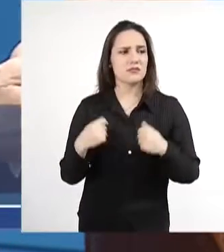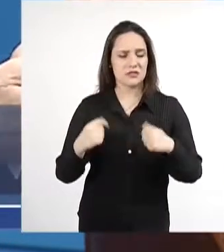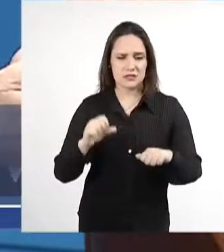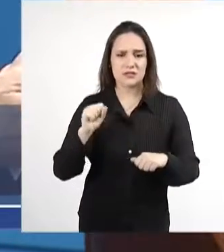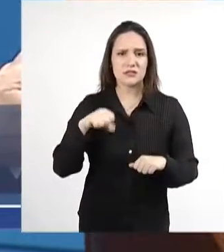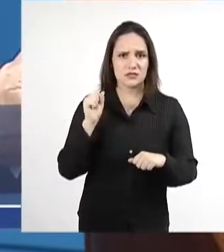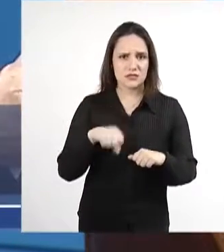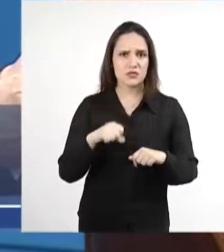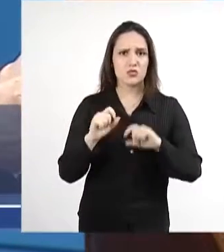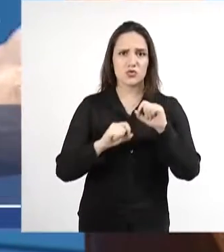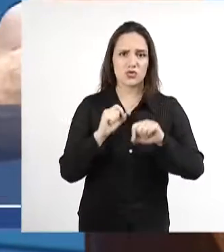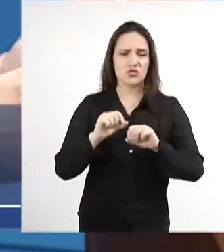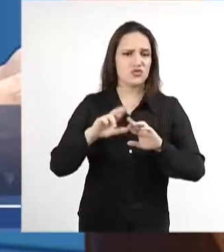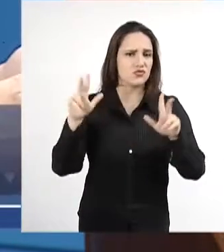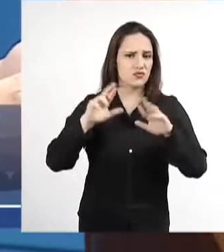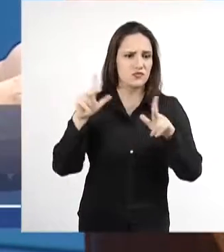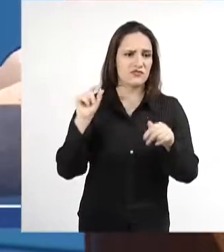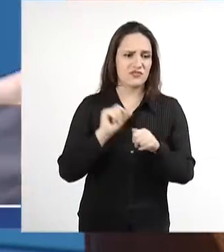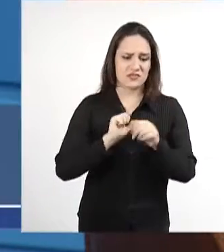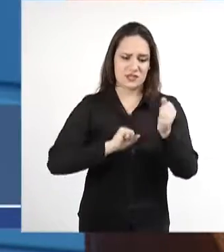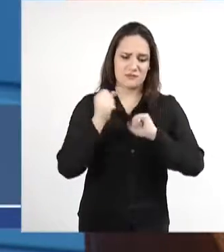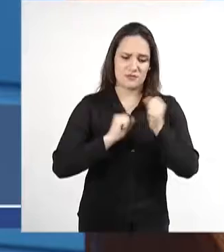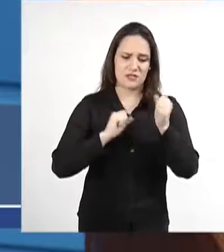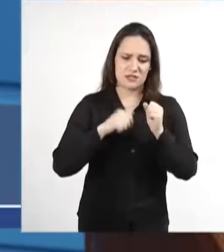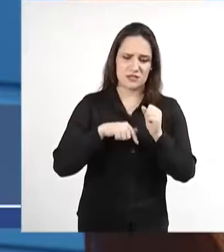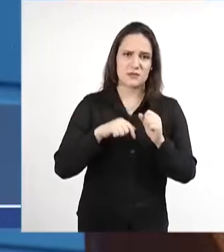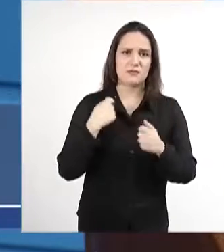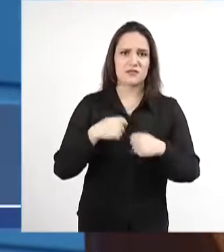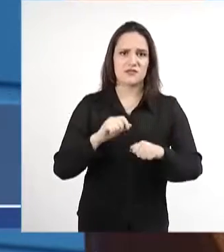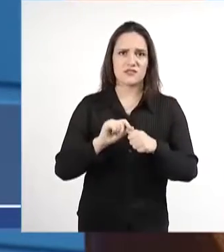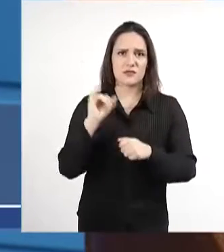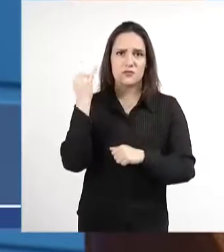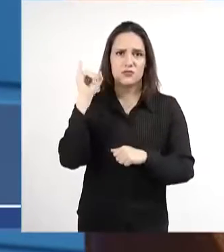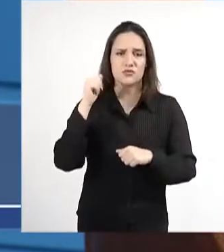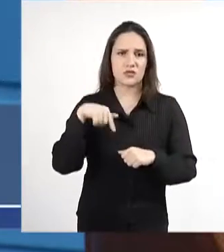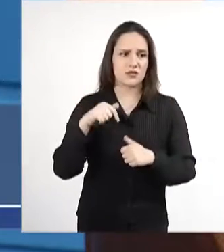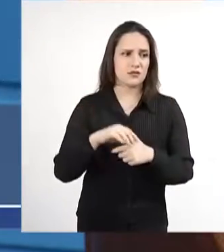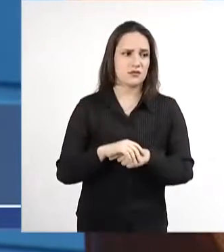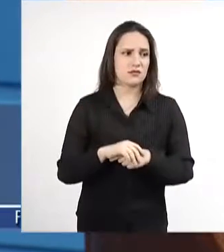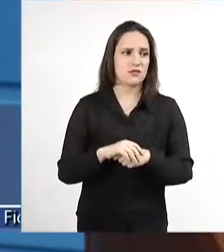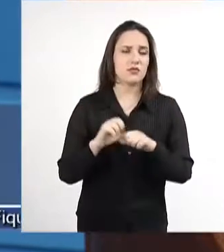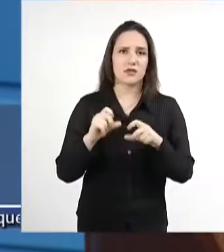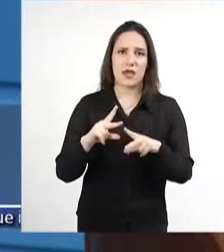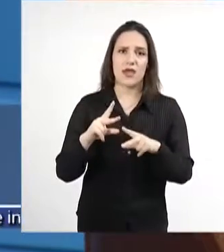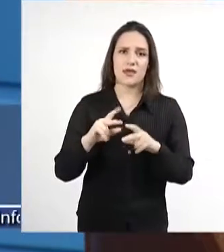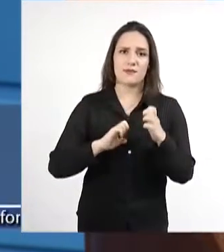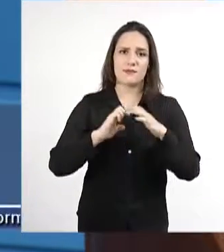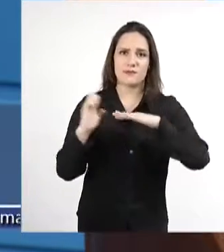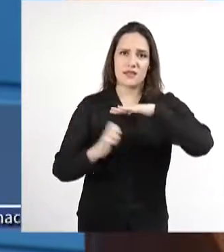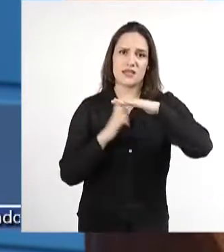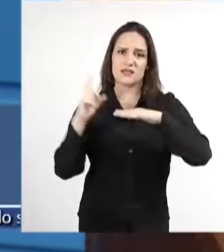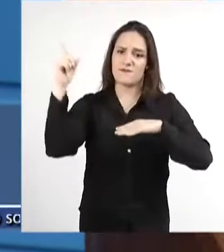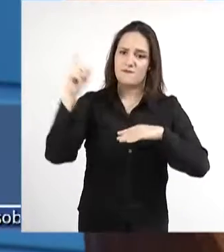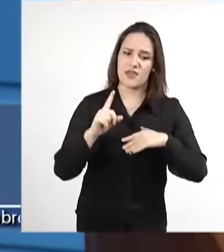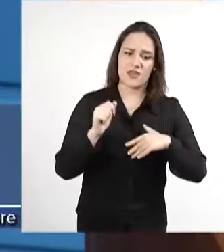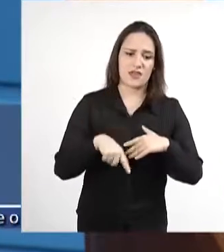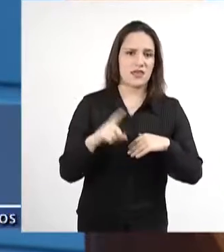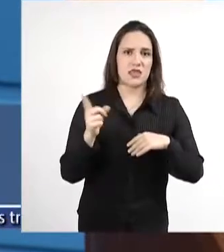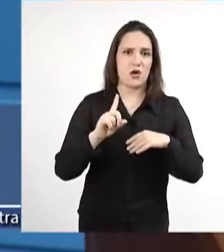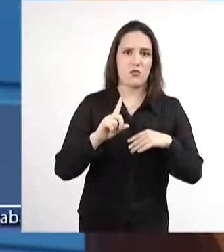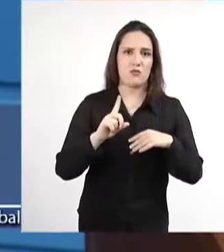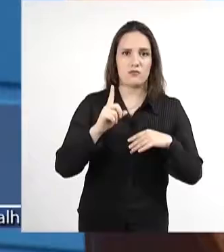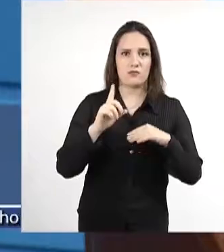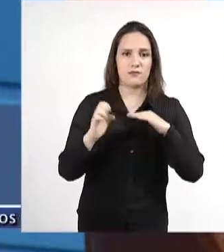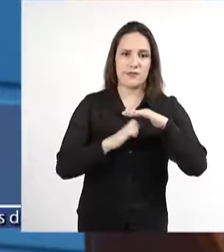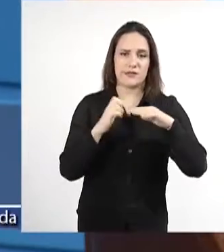fazer exatamente ao contrário, fazer com que haja imposto para que as empresas tenham vontade de se instalar no Brasil. E aí esse